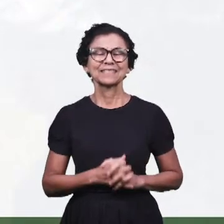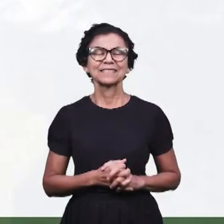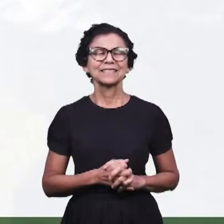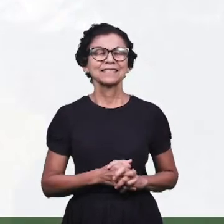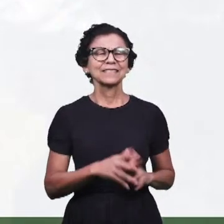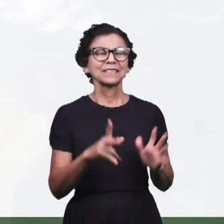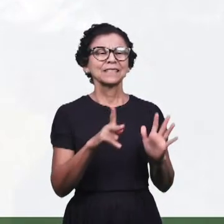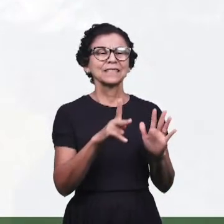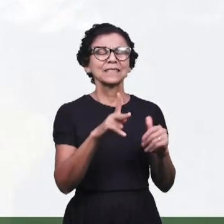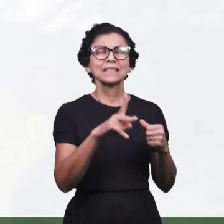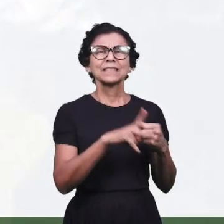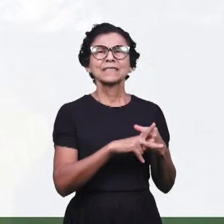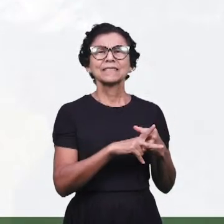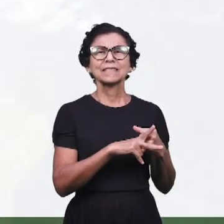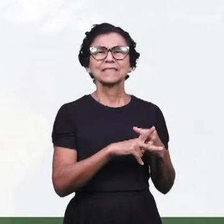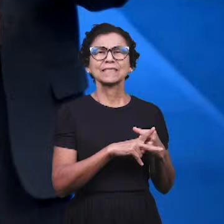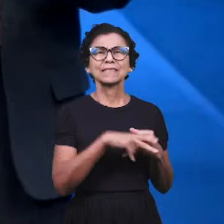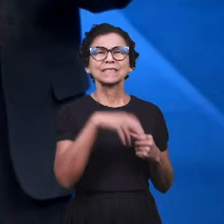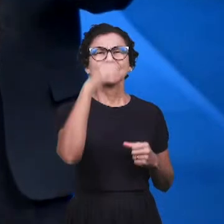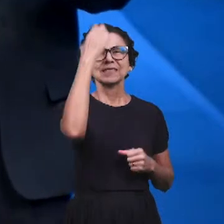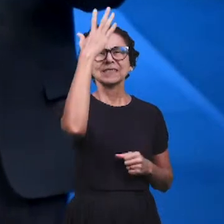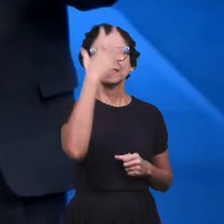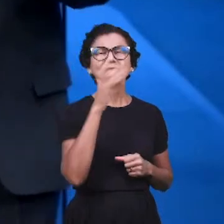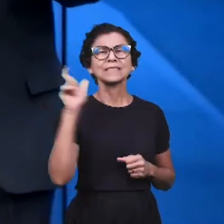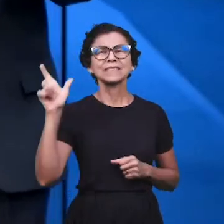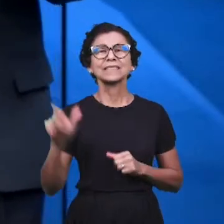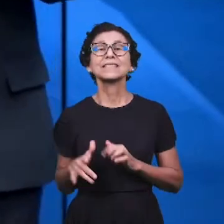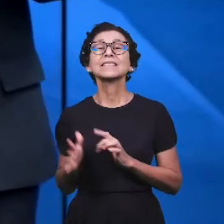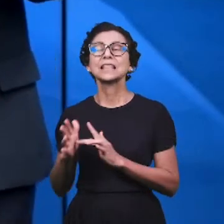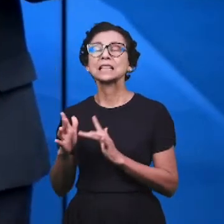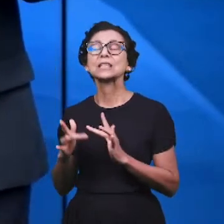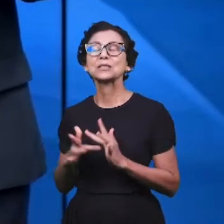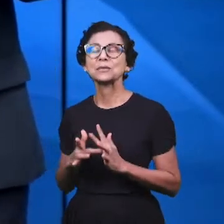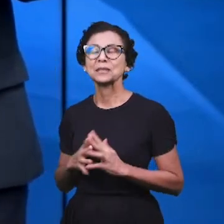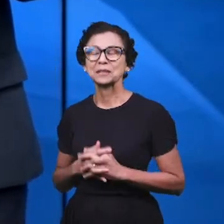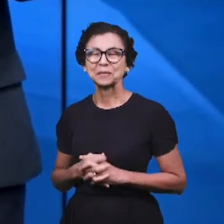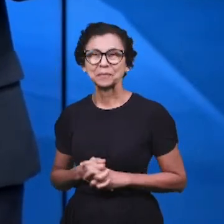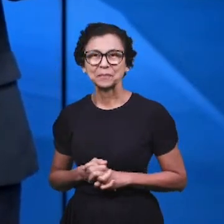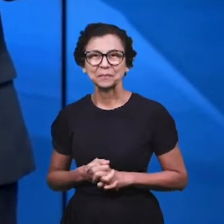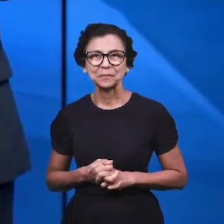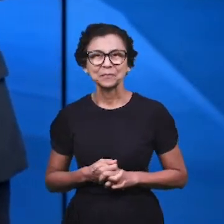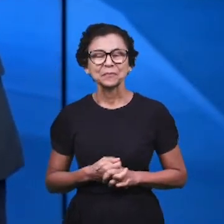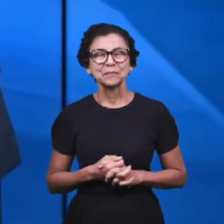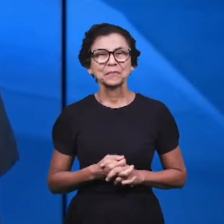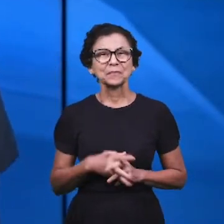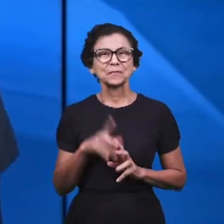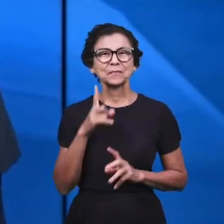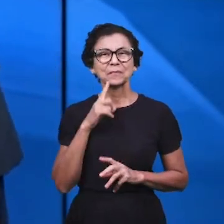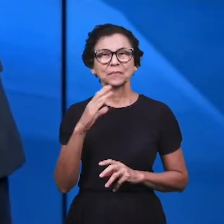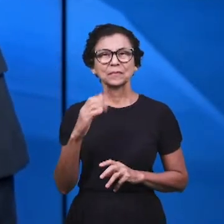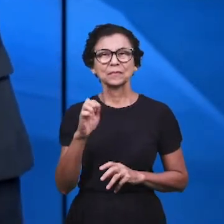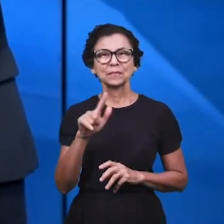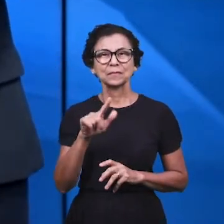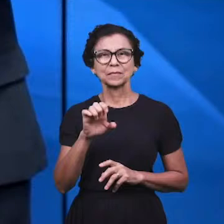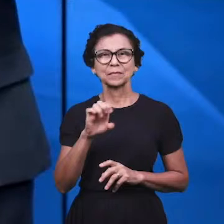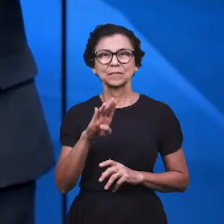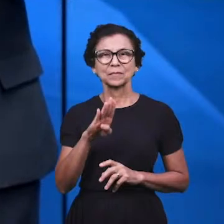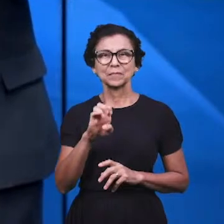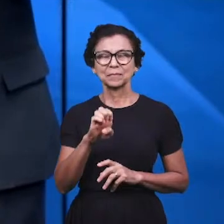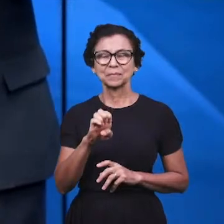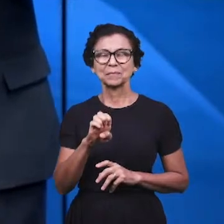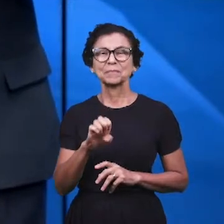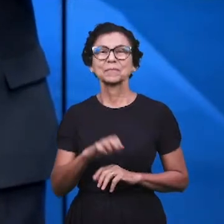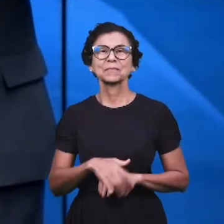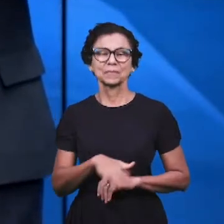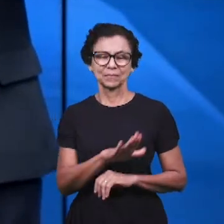sobre o Senhor Jesus? Quem vai nos dar a primeira resposta vai ser o Caleb. O Caleb Gonçalves é do grupo de